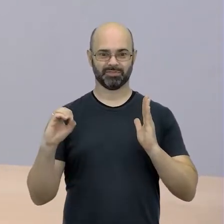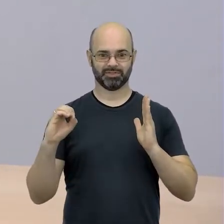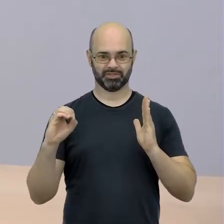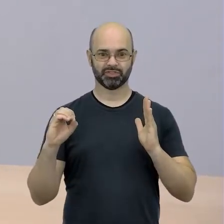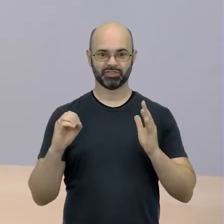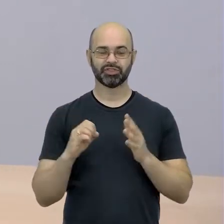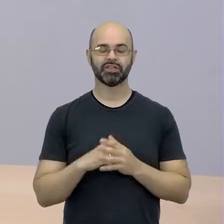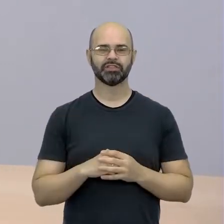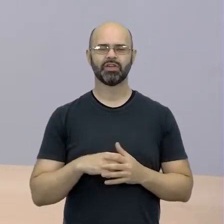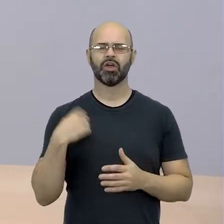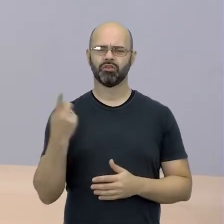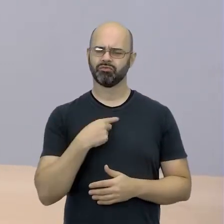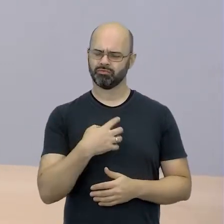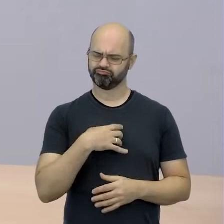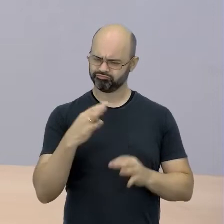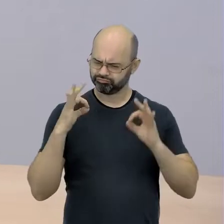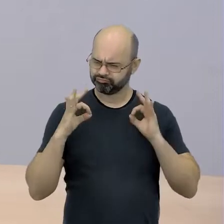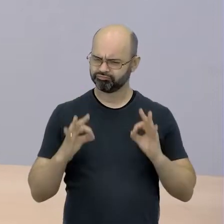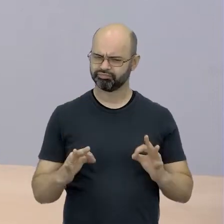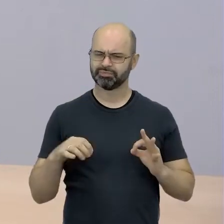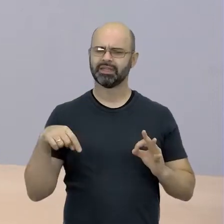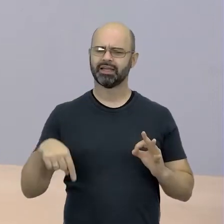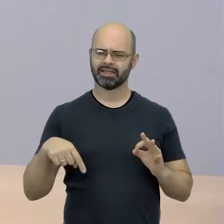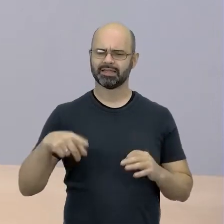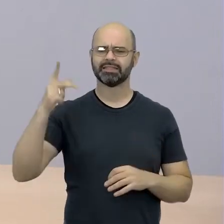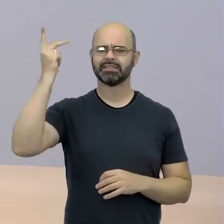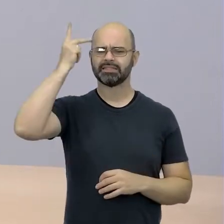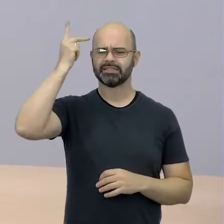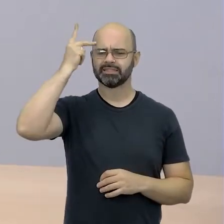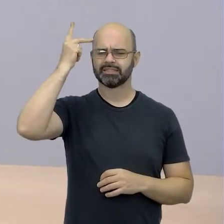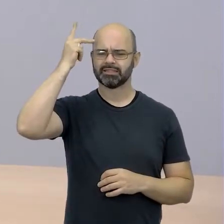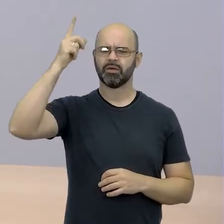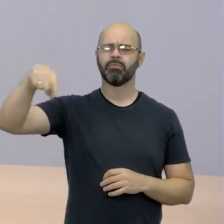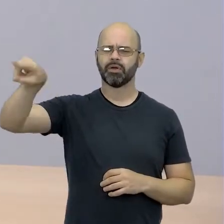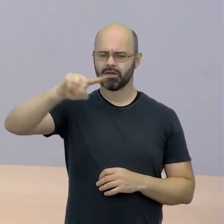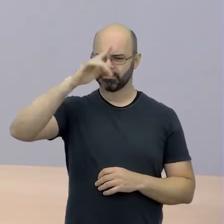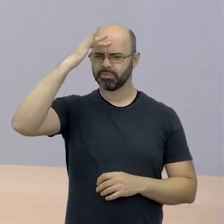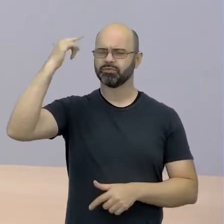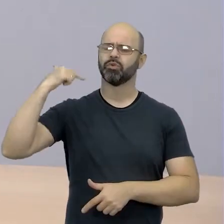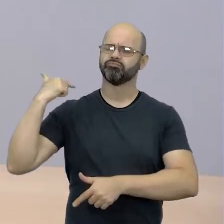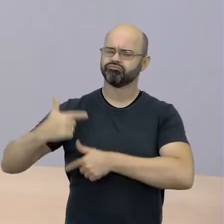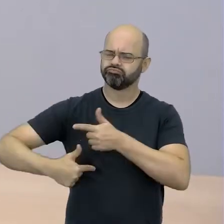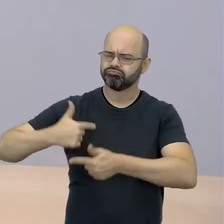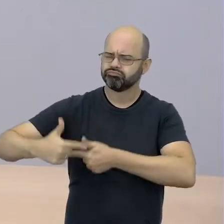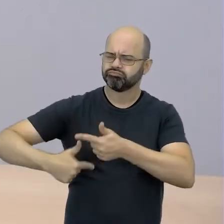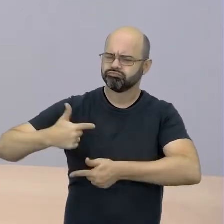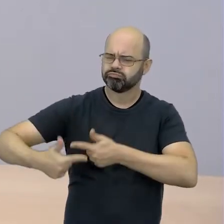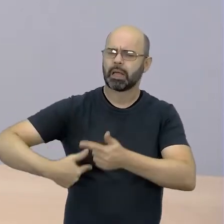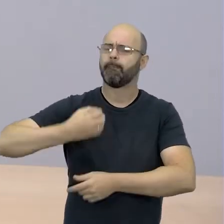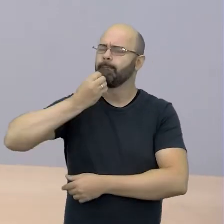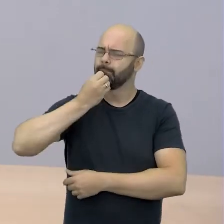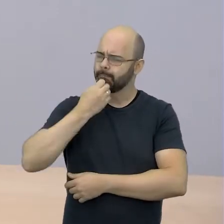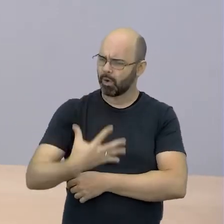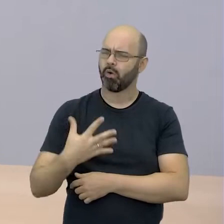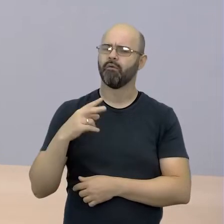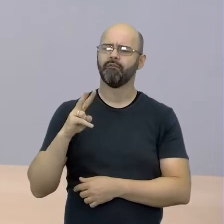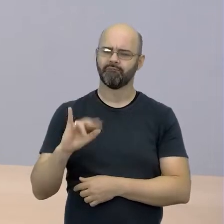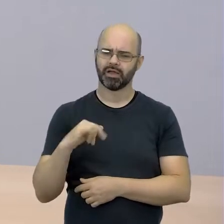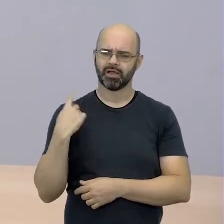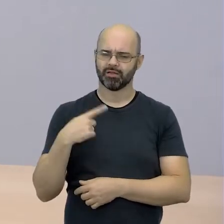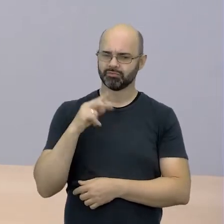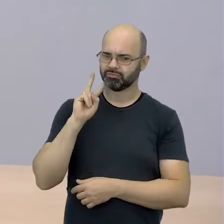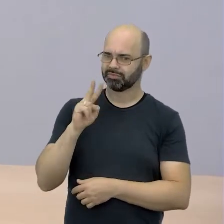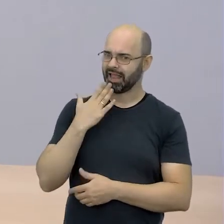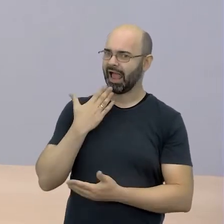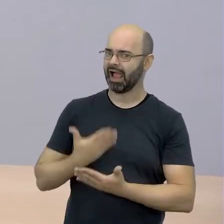muito confiante que em algum lugar aqui de São Paulo, bons trabalhos vão nos surpreender aqui, nessa perspectiva